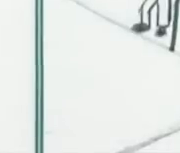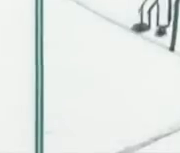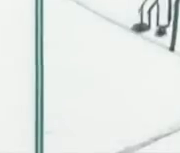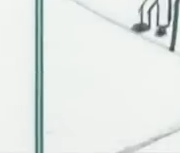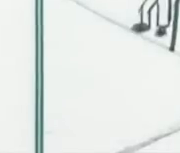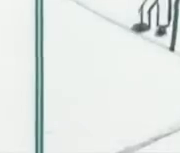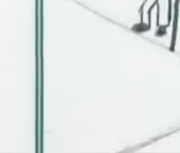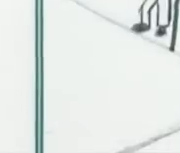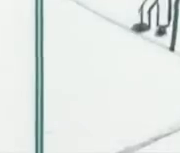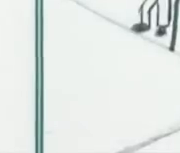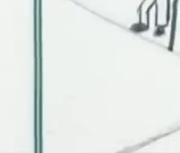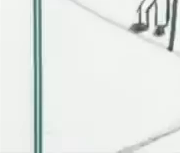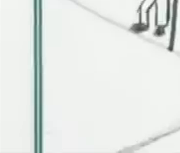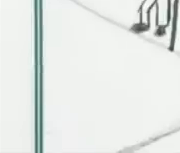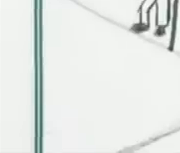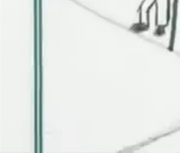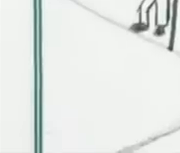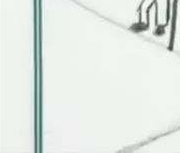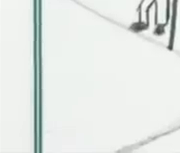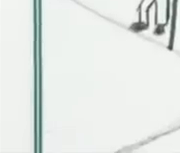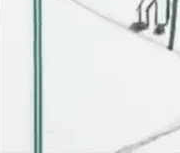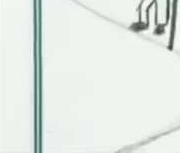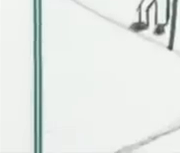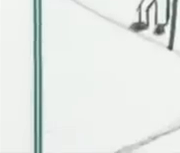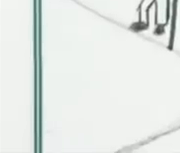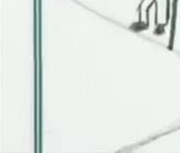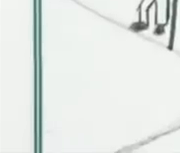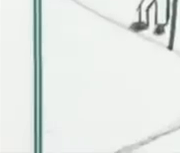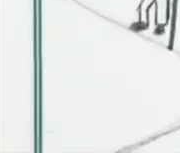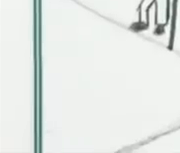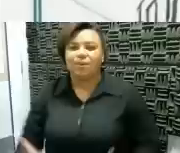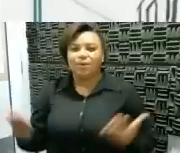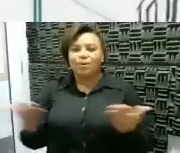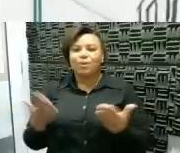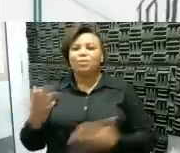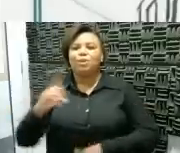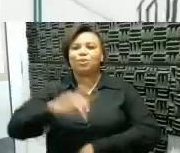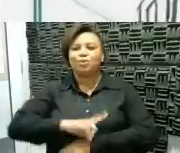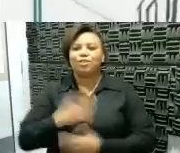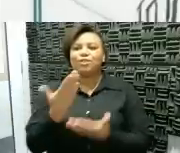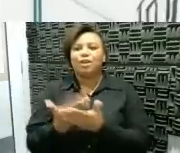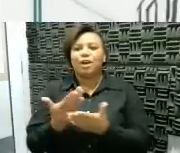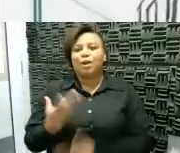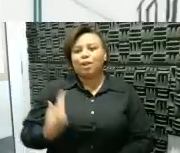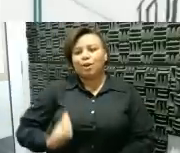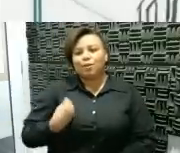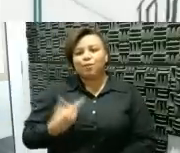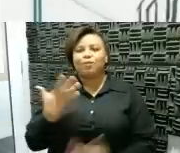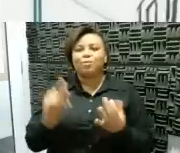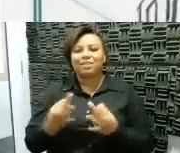e eu tô aqui com vocês para mais uma aula ao vivo do me salva né Eh essa aula vai ter algumas novidades